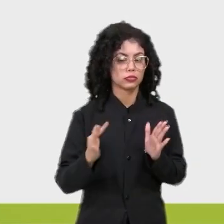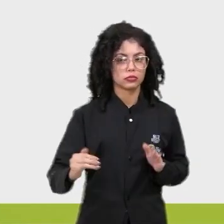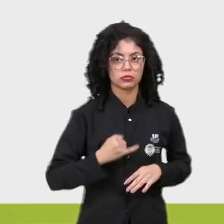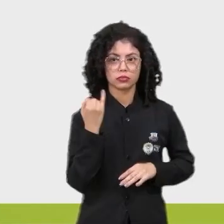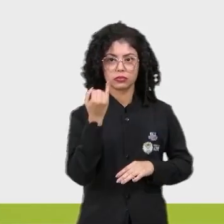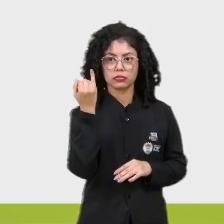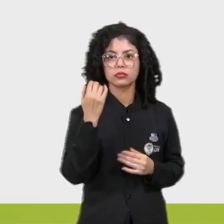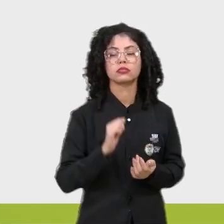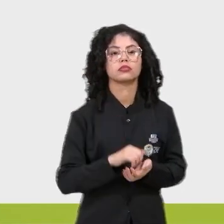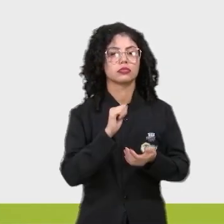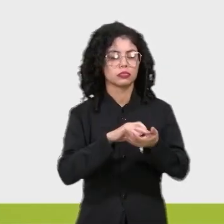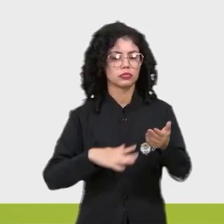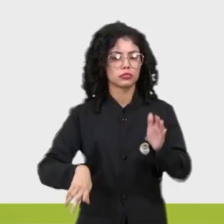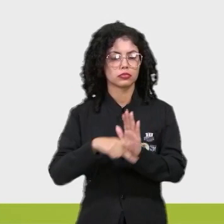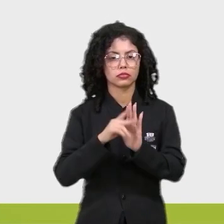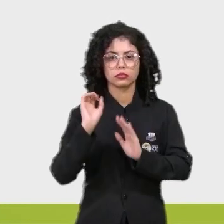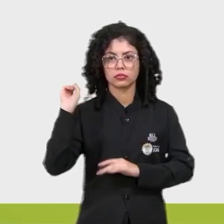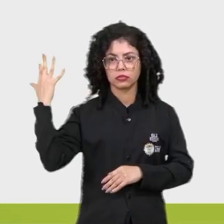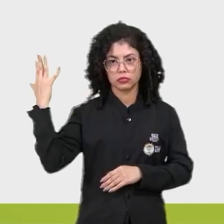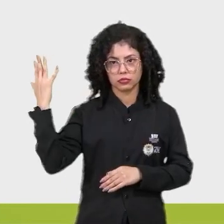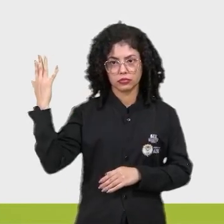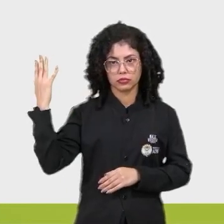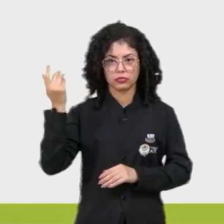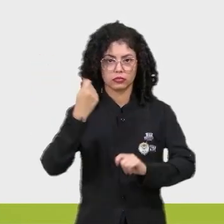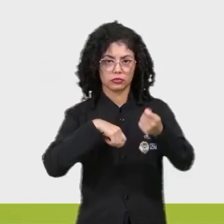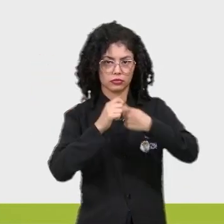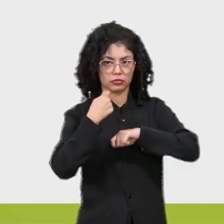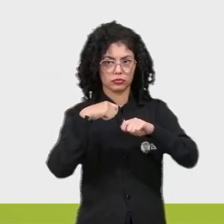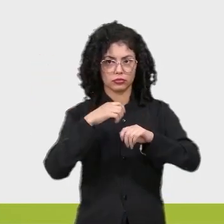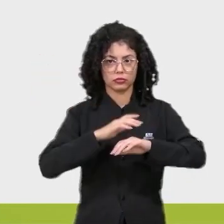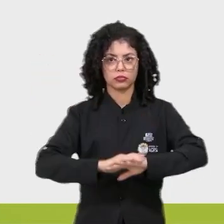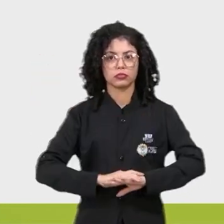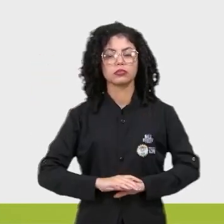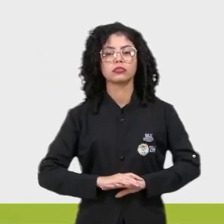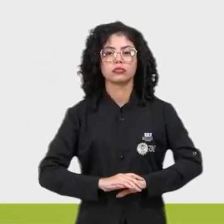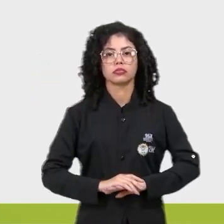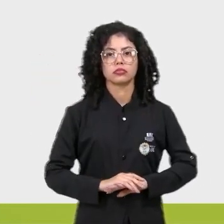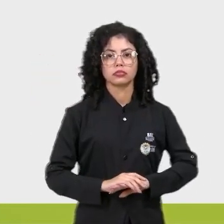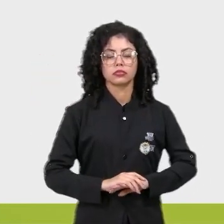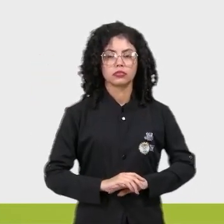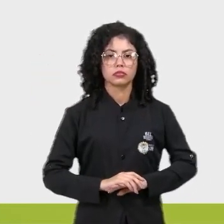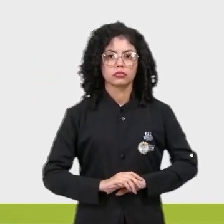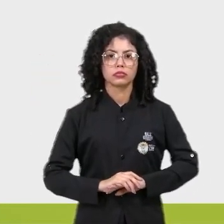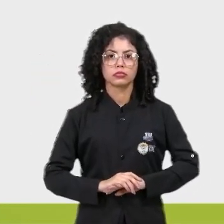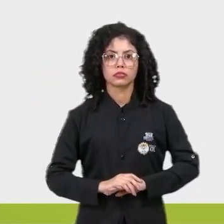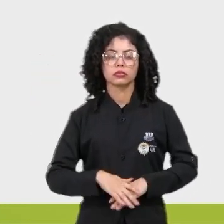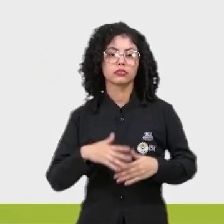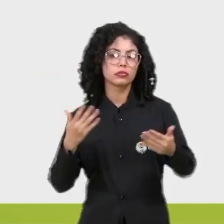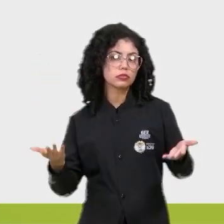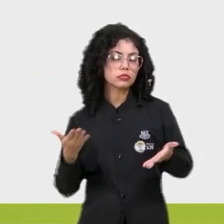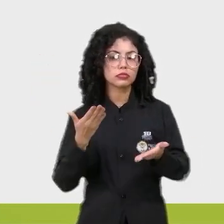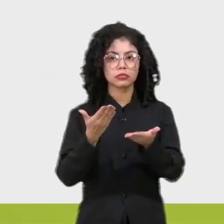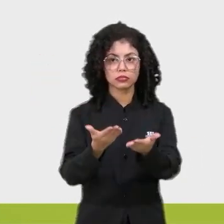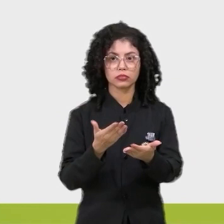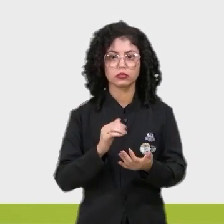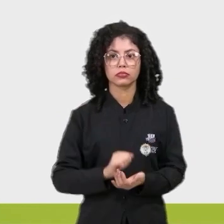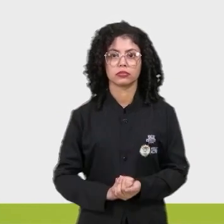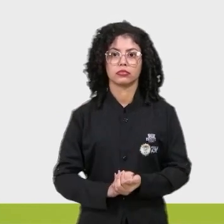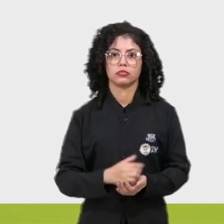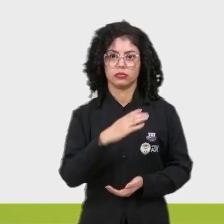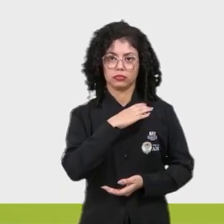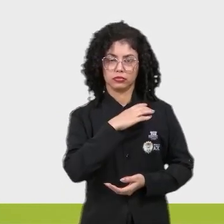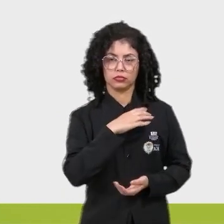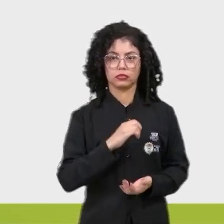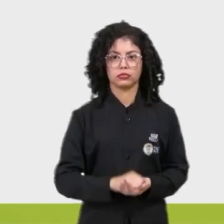ou a principal atividade econômica que existe ali naquele espaço. Então, diante disso, as cidades